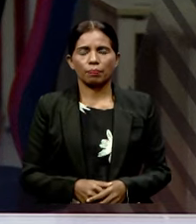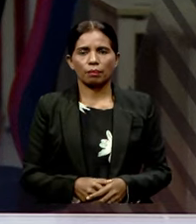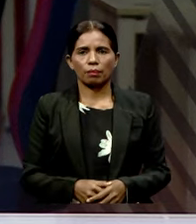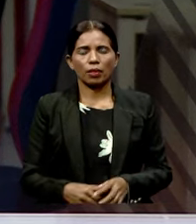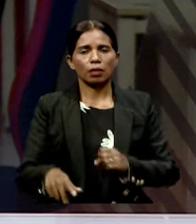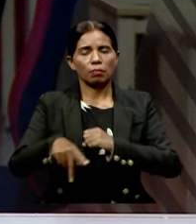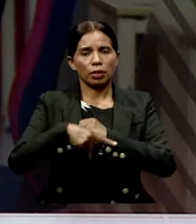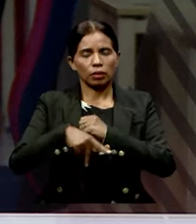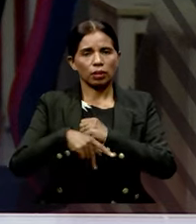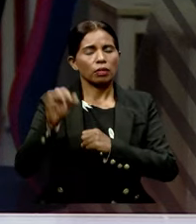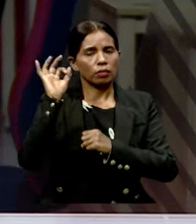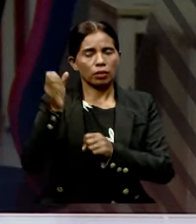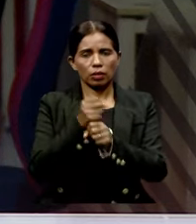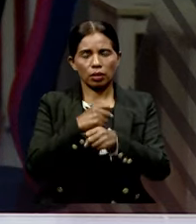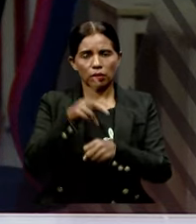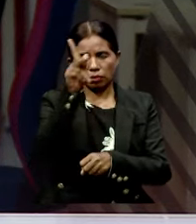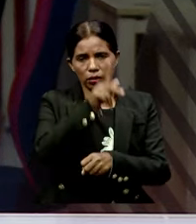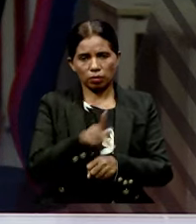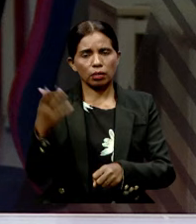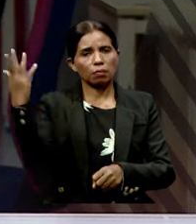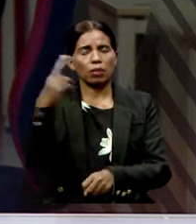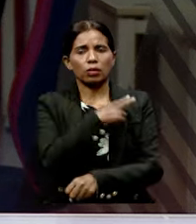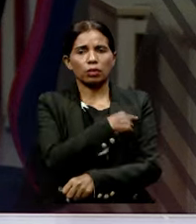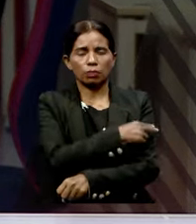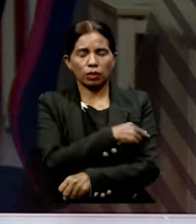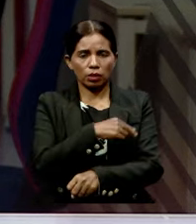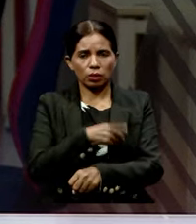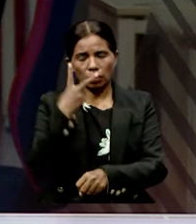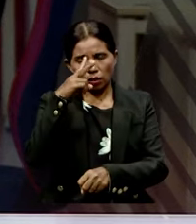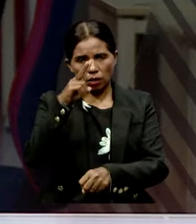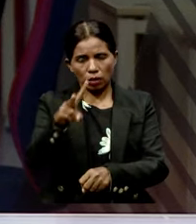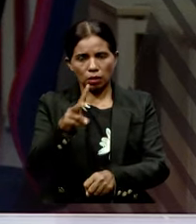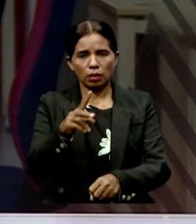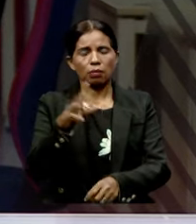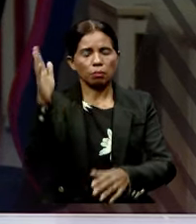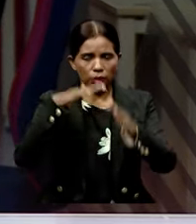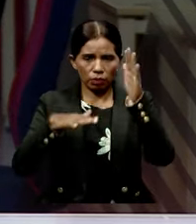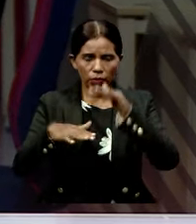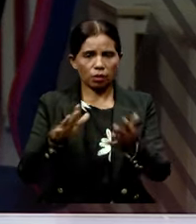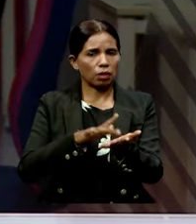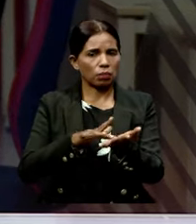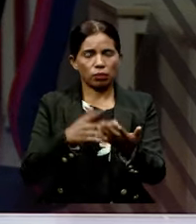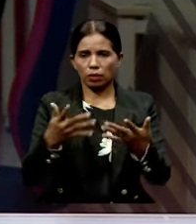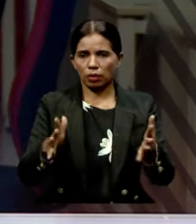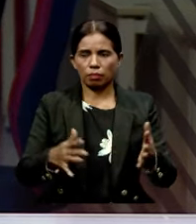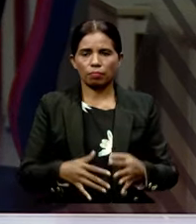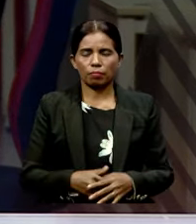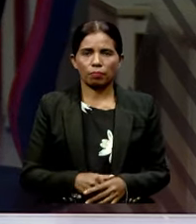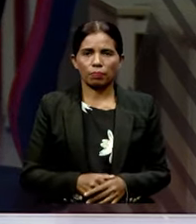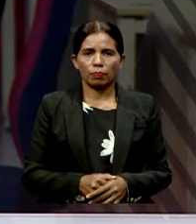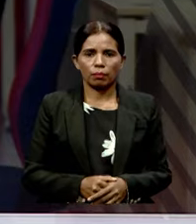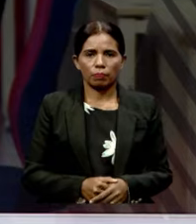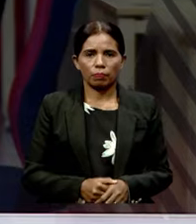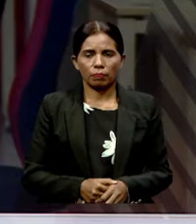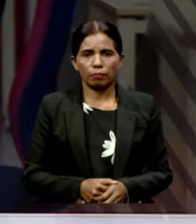Bancada Fratelin Hall Fiscalização Urgente e Hospital Nacional, rodear direita problema falta em Moruco.